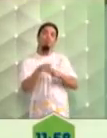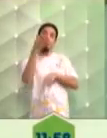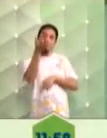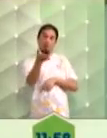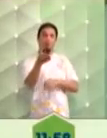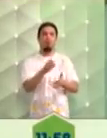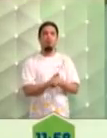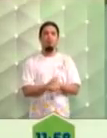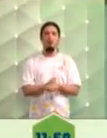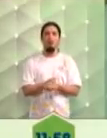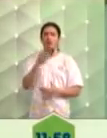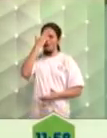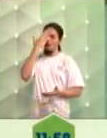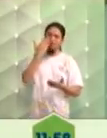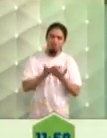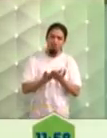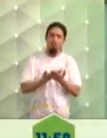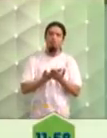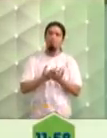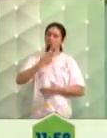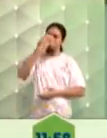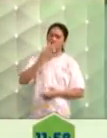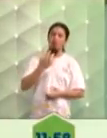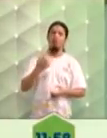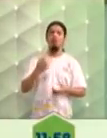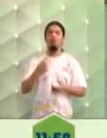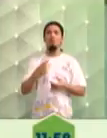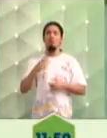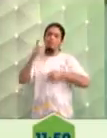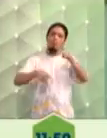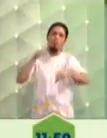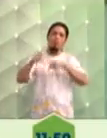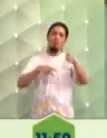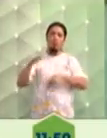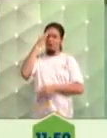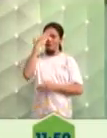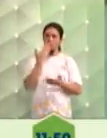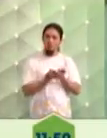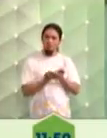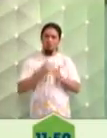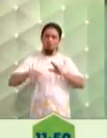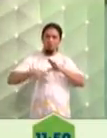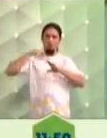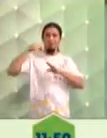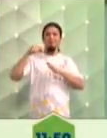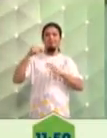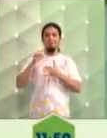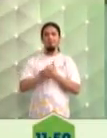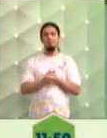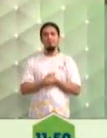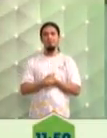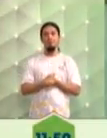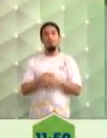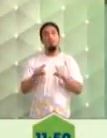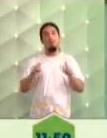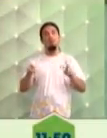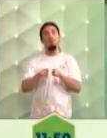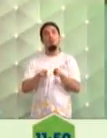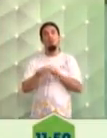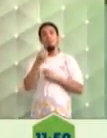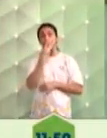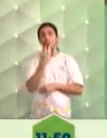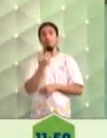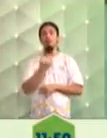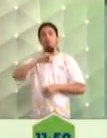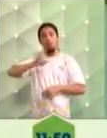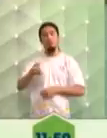seriedade à população que participa desse evento, desse certame. E é interessante dizer a você que não confia, que